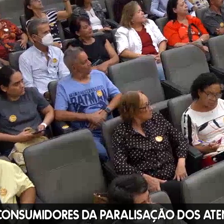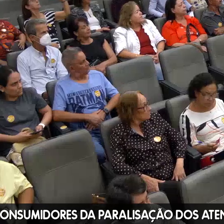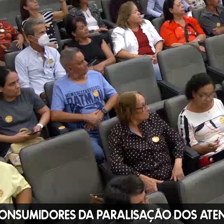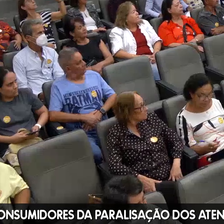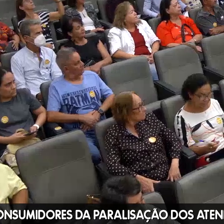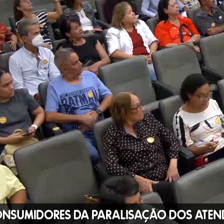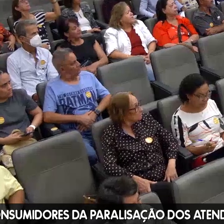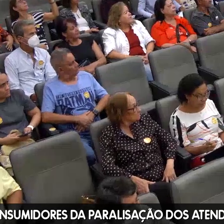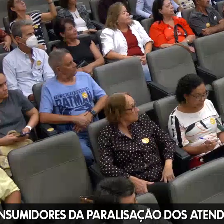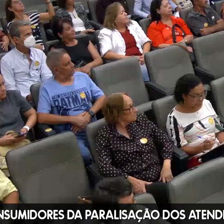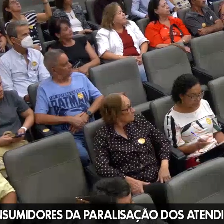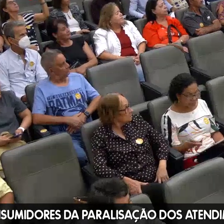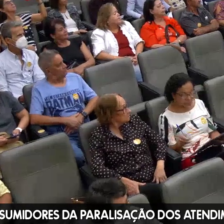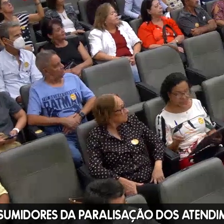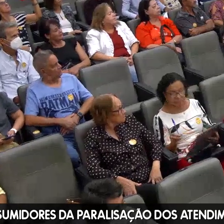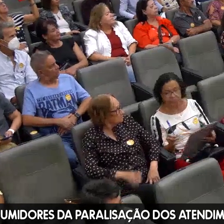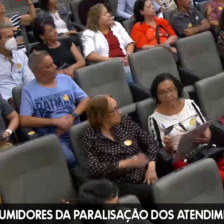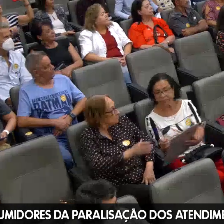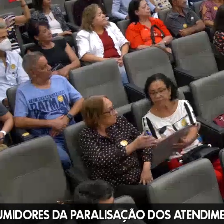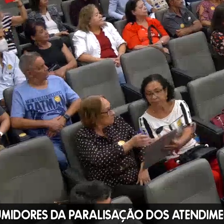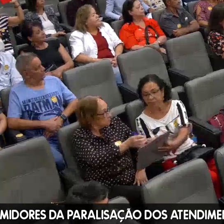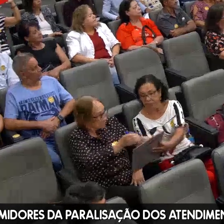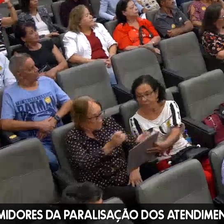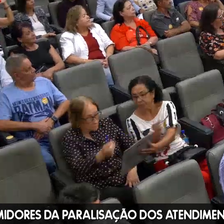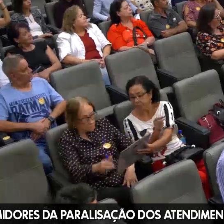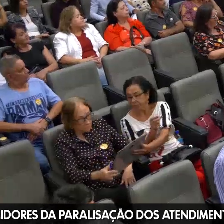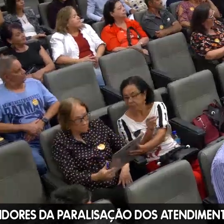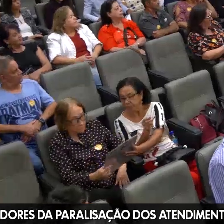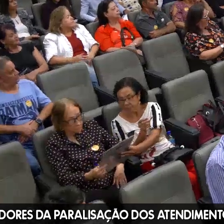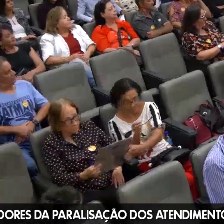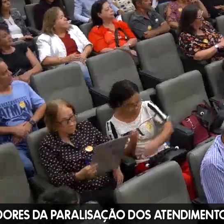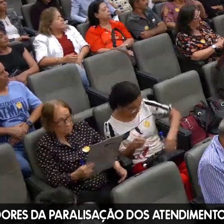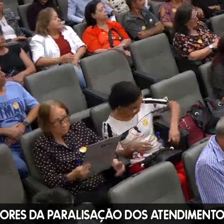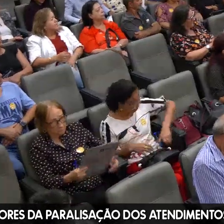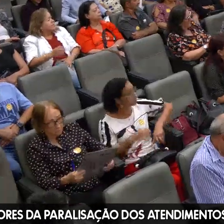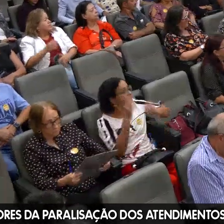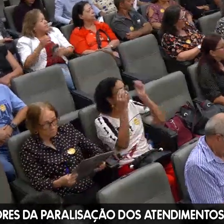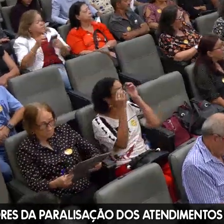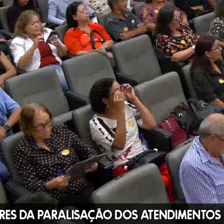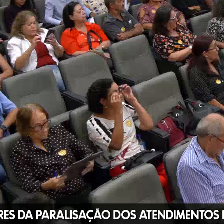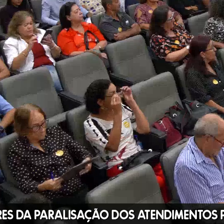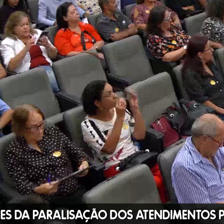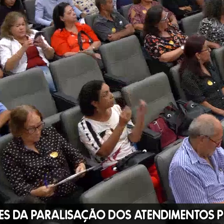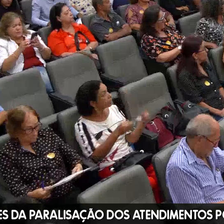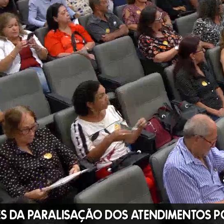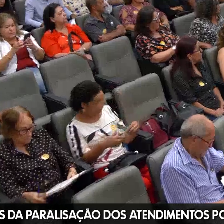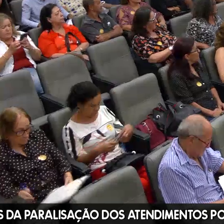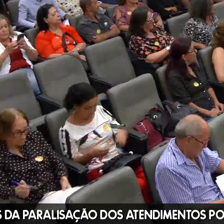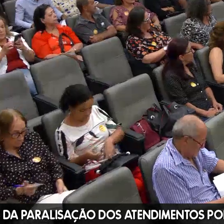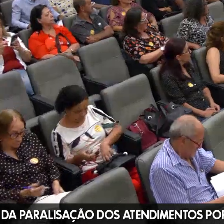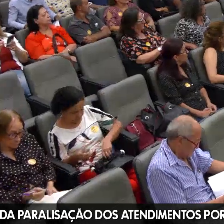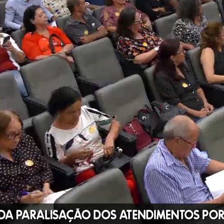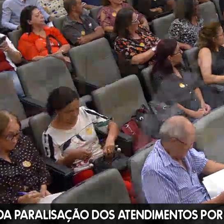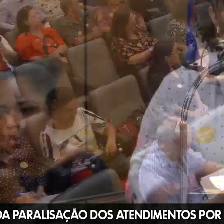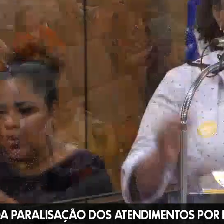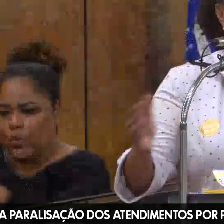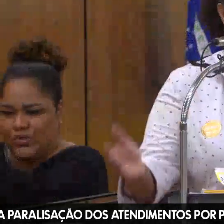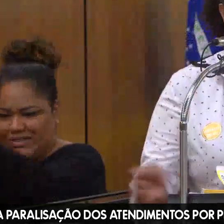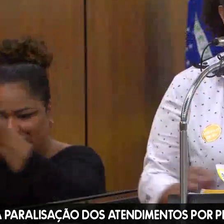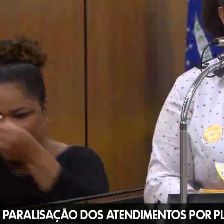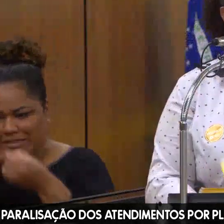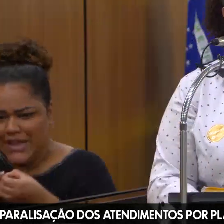tais como Uberlândia Ouro Preto e outra cidades